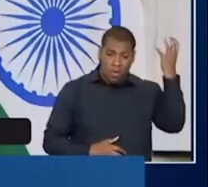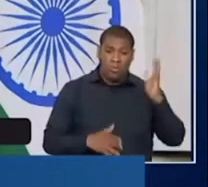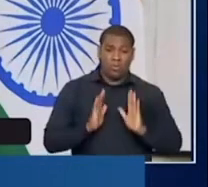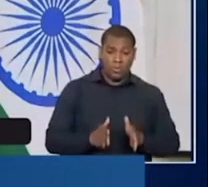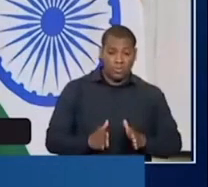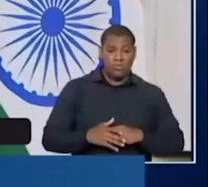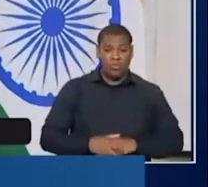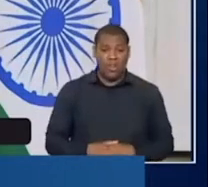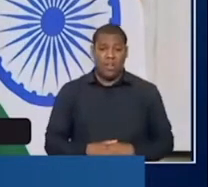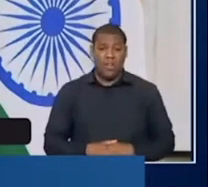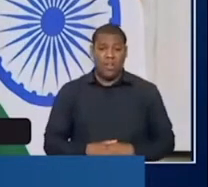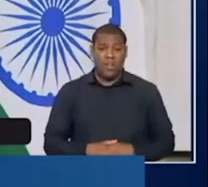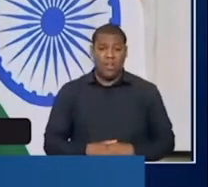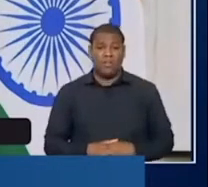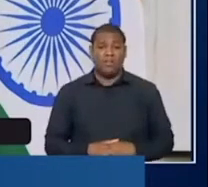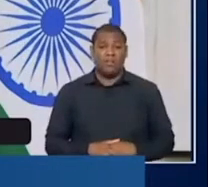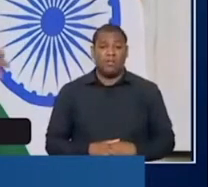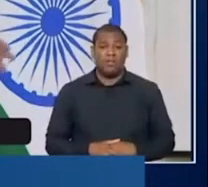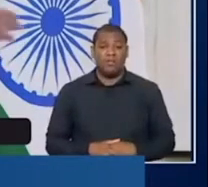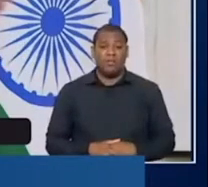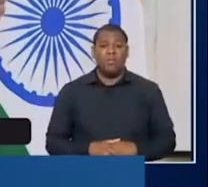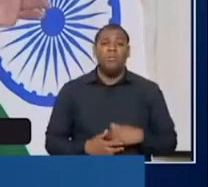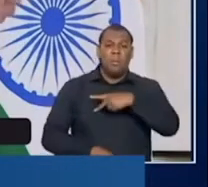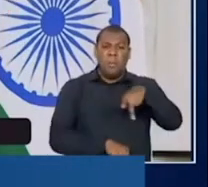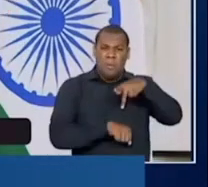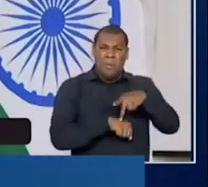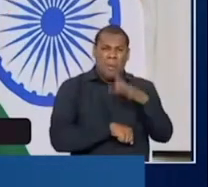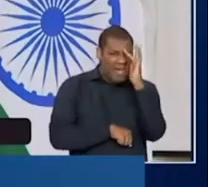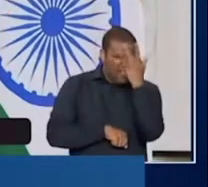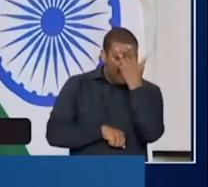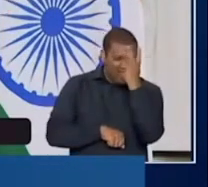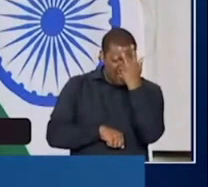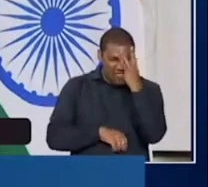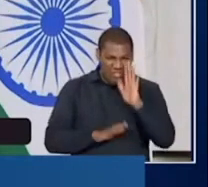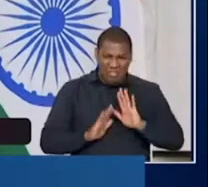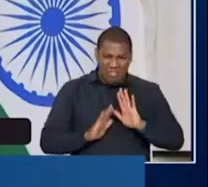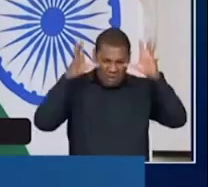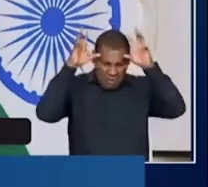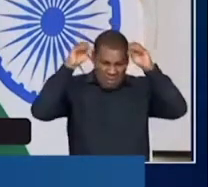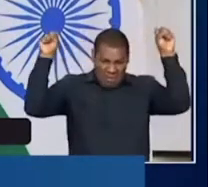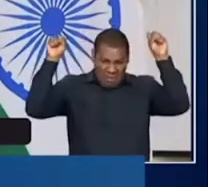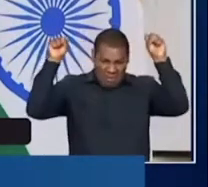Possivelmente tenha se repetido aqui. Eu nem sei se ainda é signatária. Ainda também não é signatária.